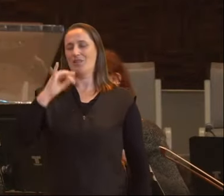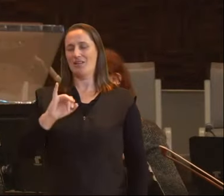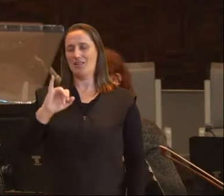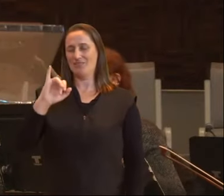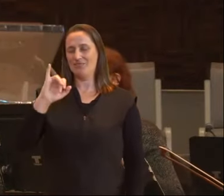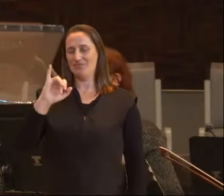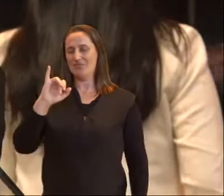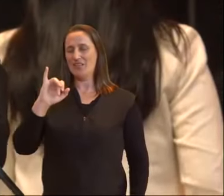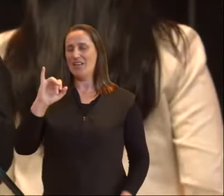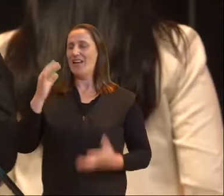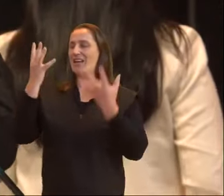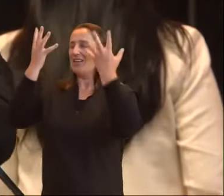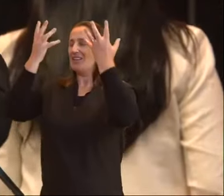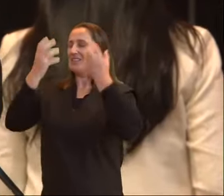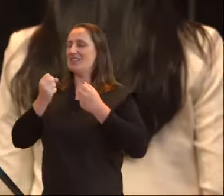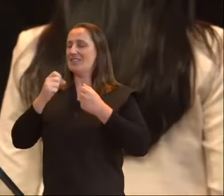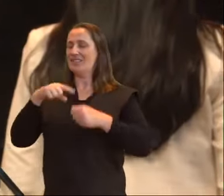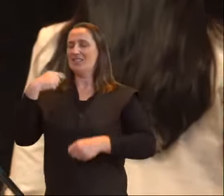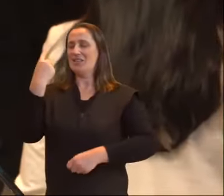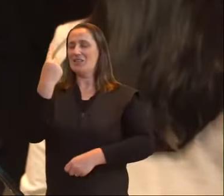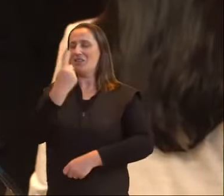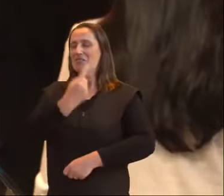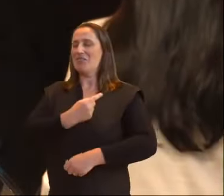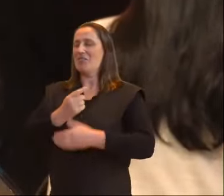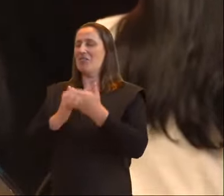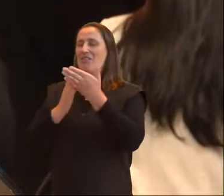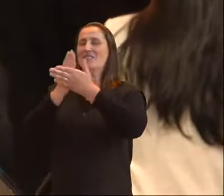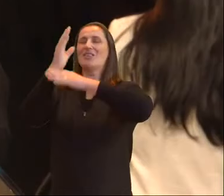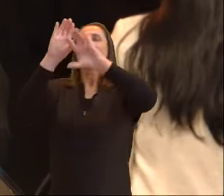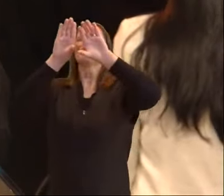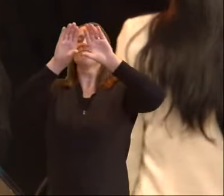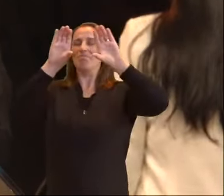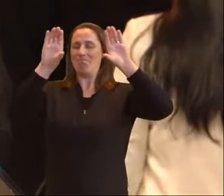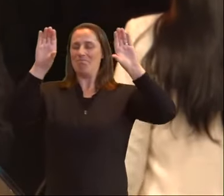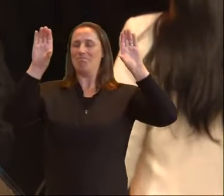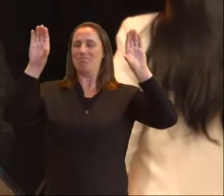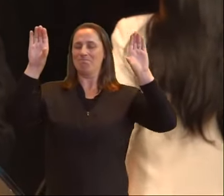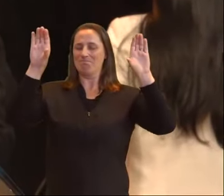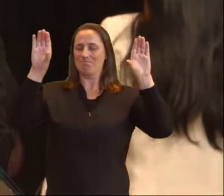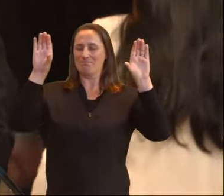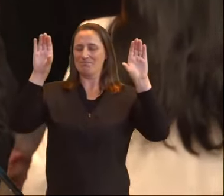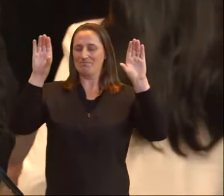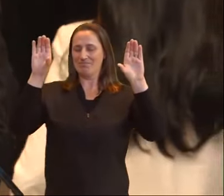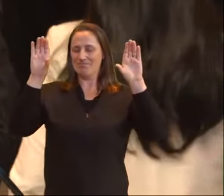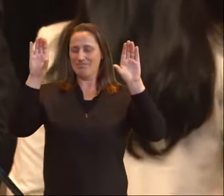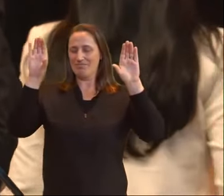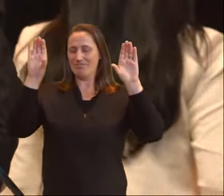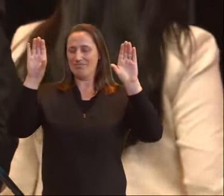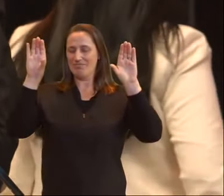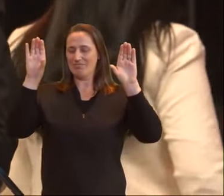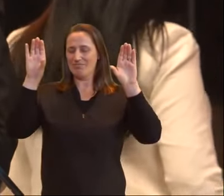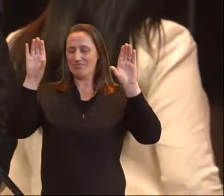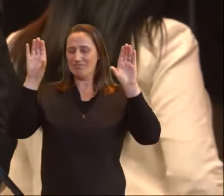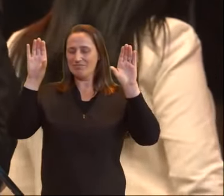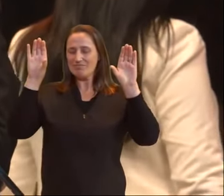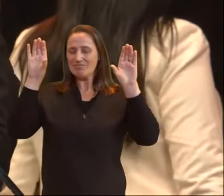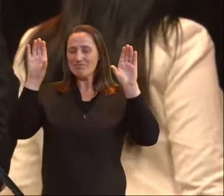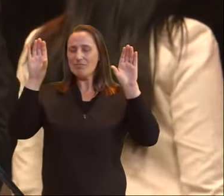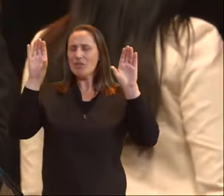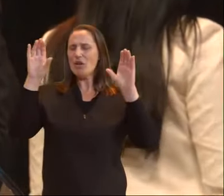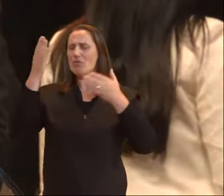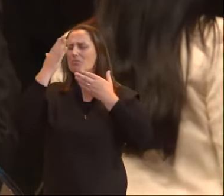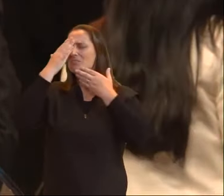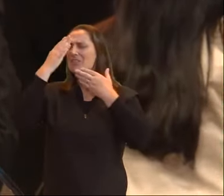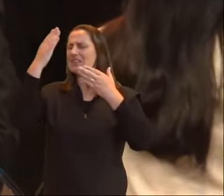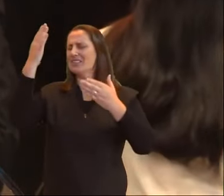braços abertos quando adentrarmos pela porta que é o Jesus, que é o Senhor.